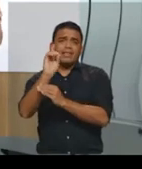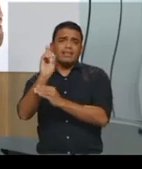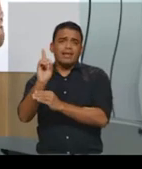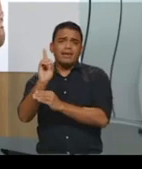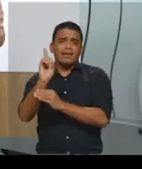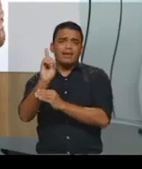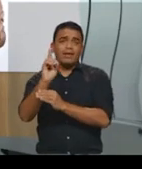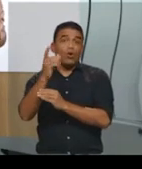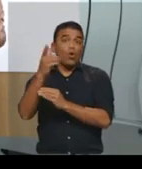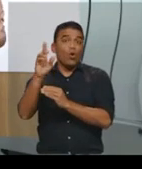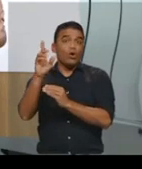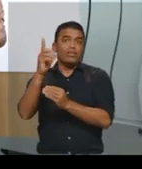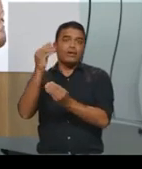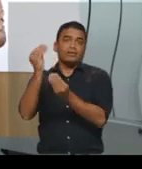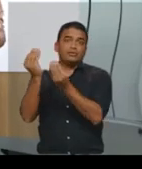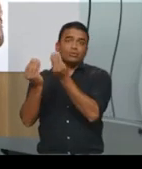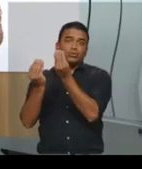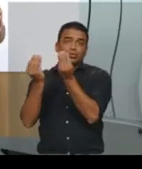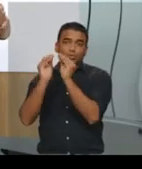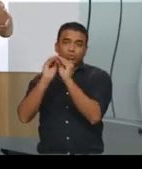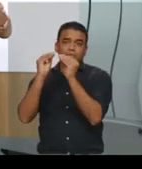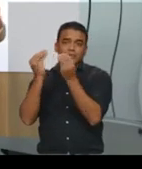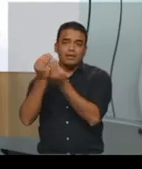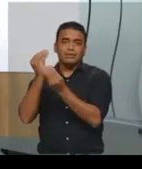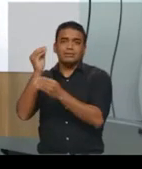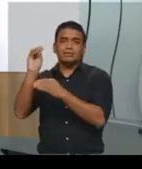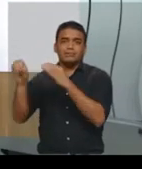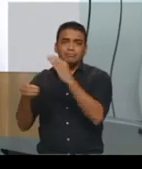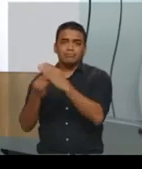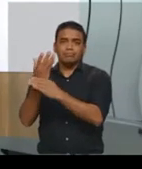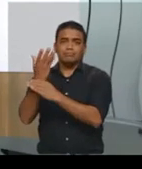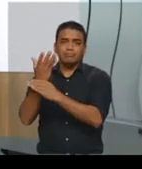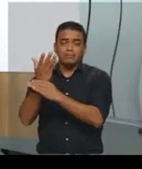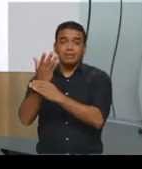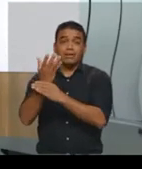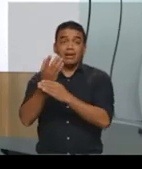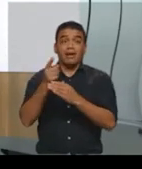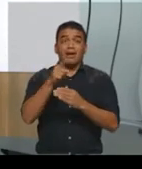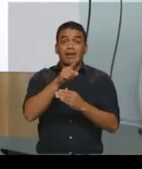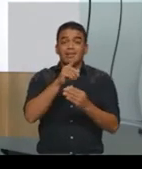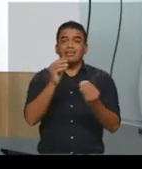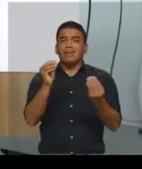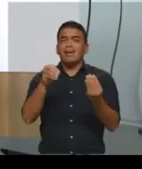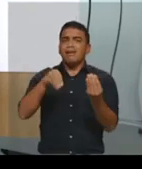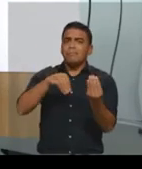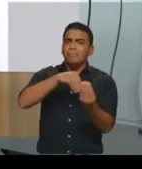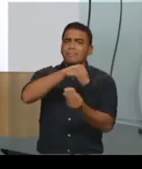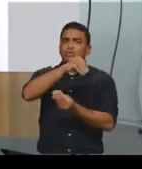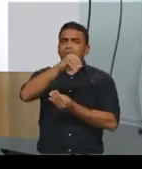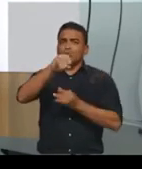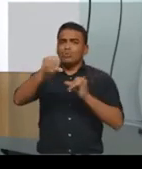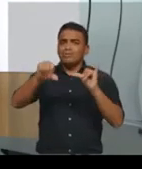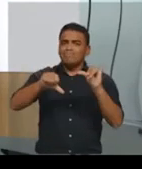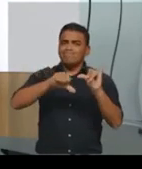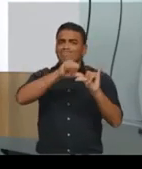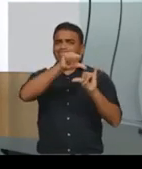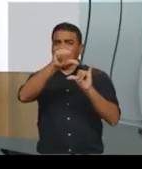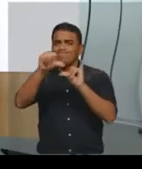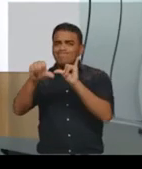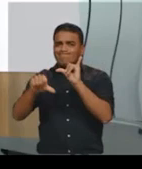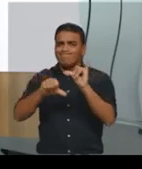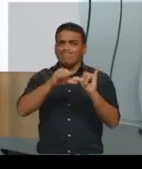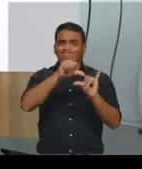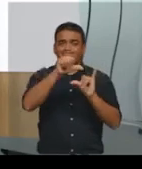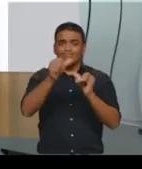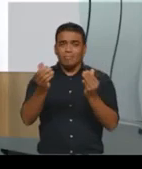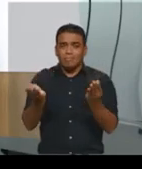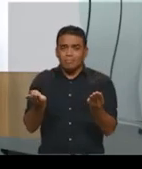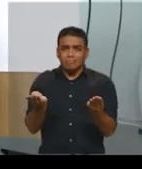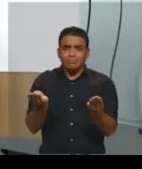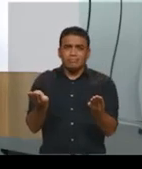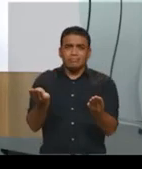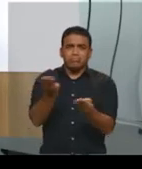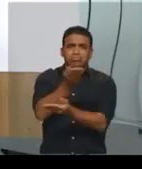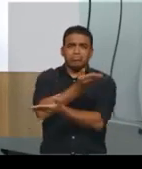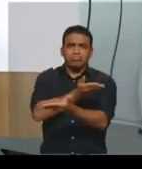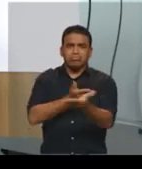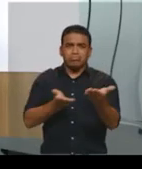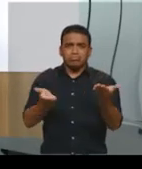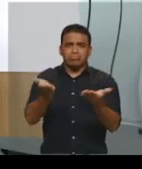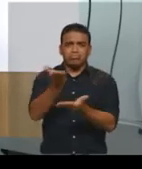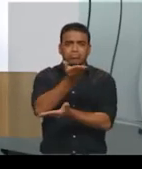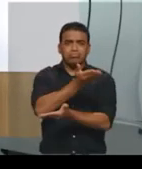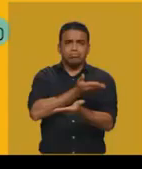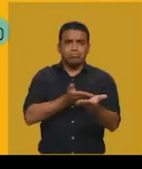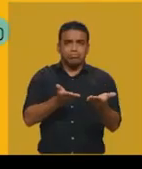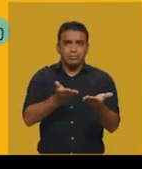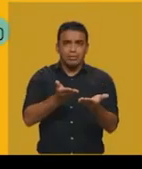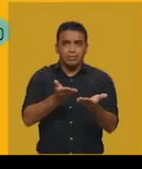representando outra substância composta. Ao reagirem, haverá uma troca entre esses ligantes. Então, agora,